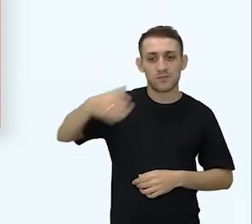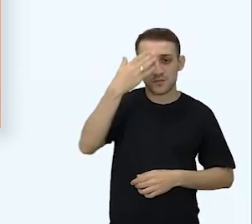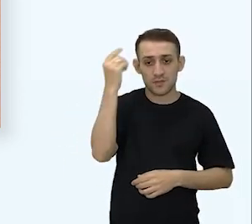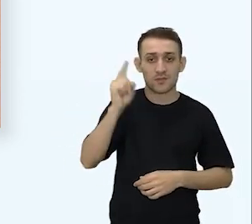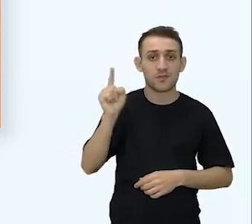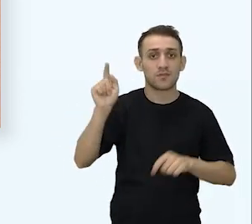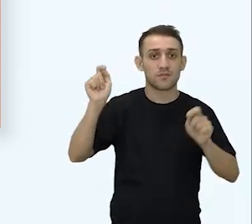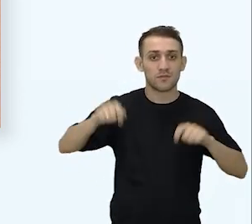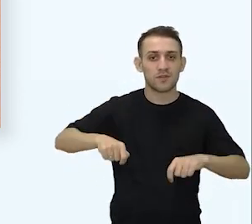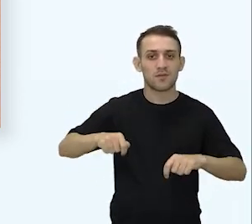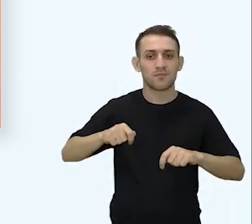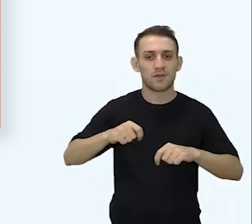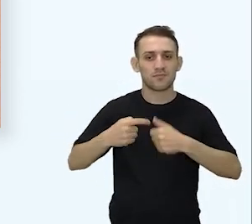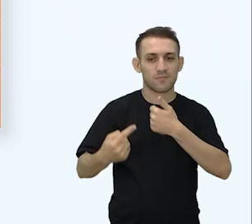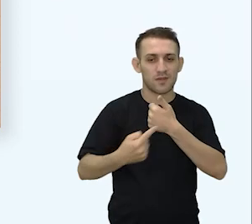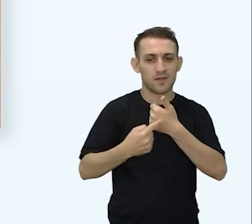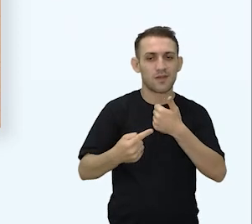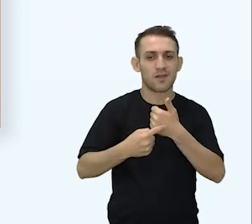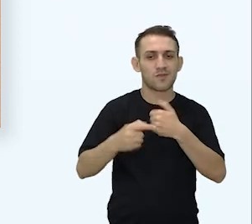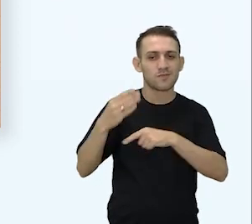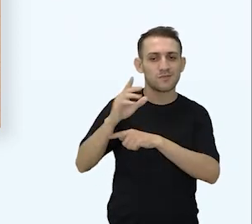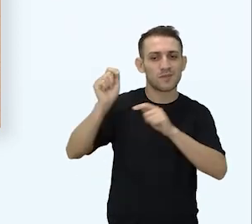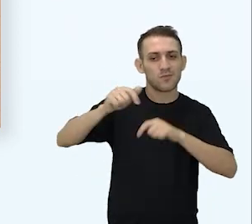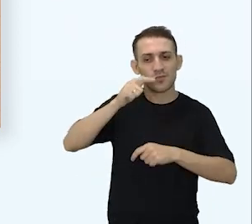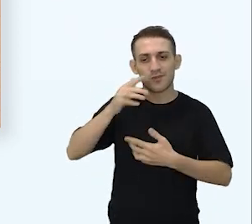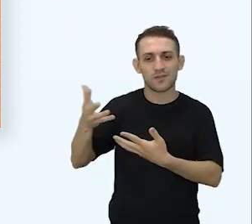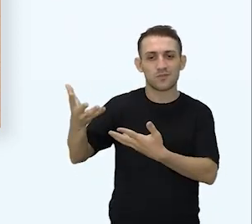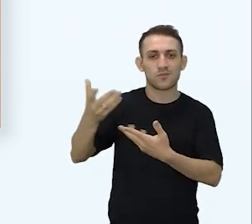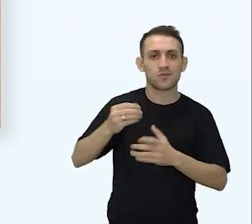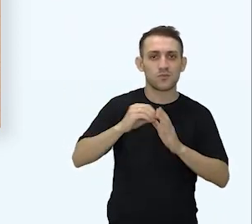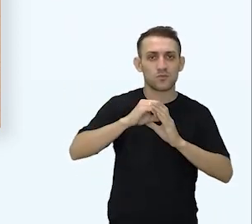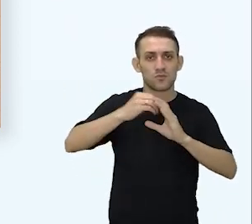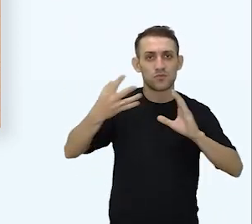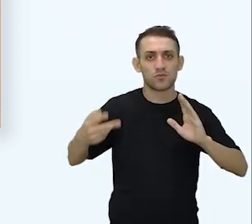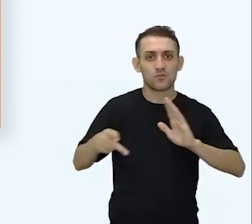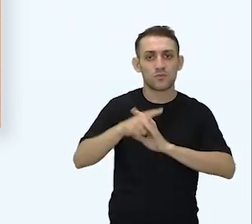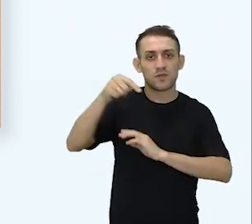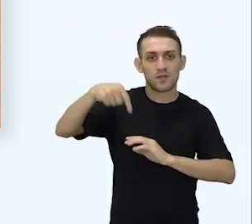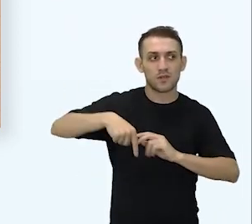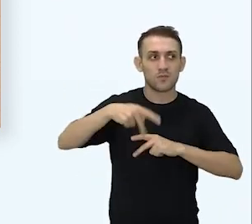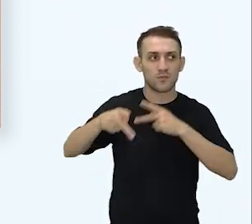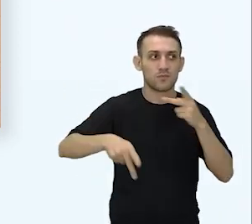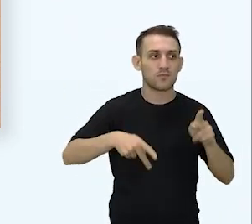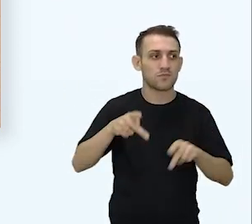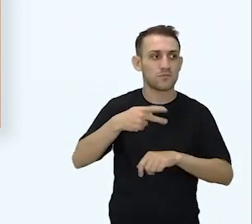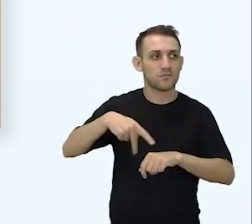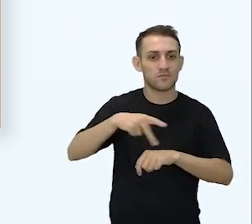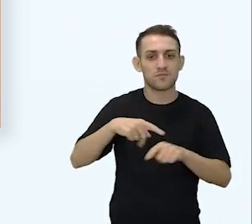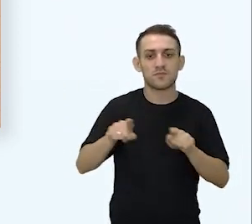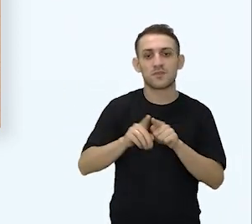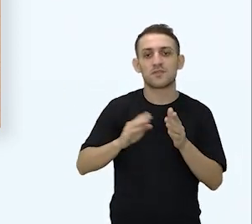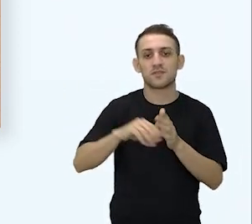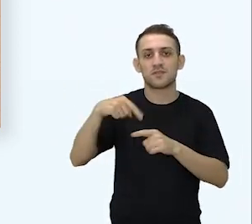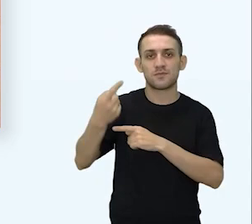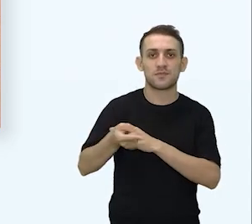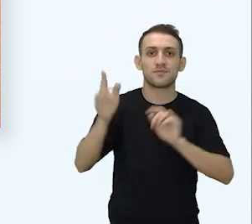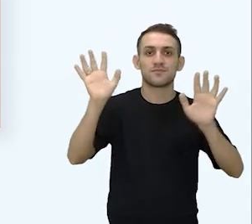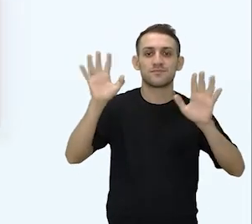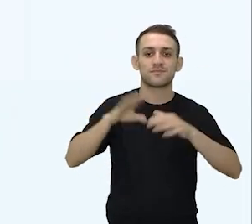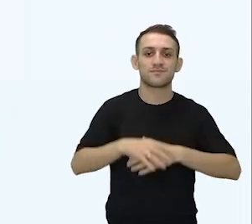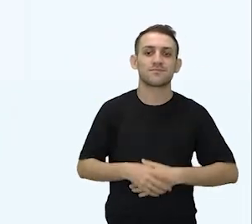de assinar o canal para receber mais conteúdos interessantes sobre o nosso país e a nossa população. Até a próxima!